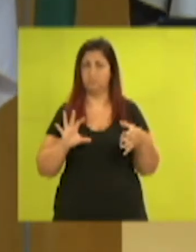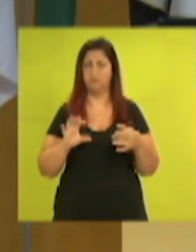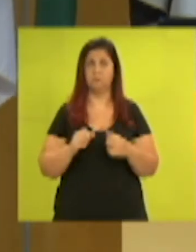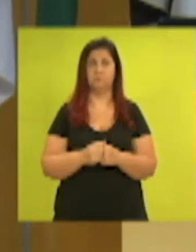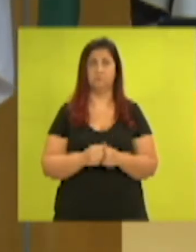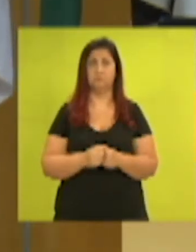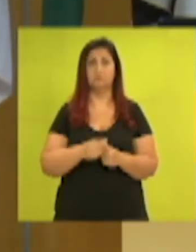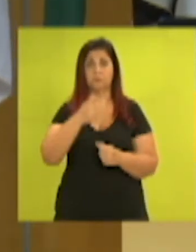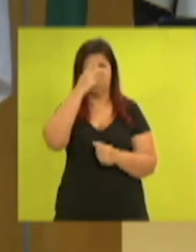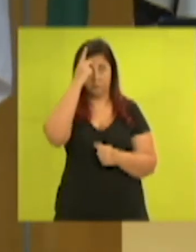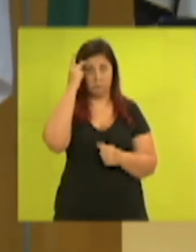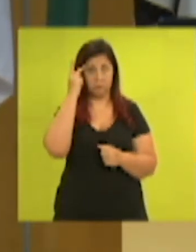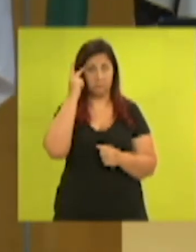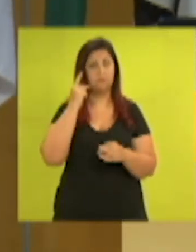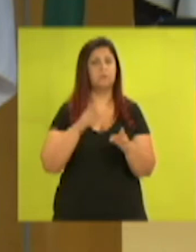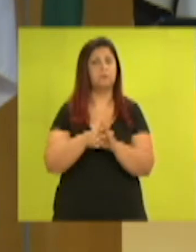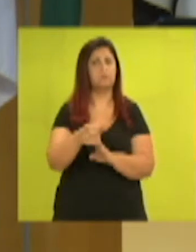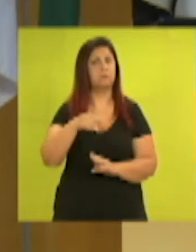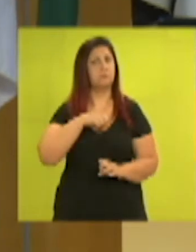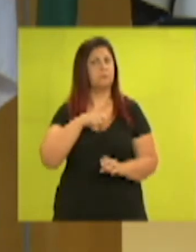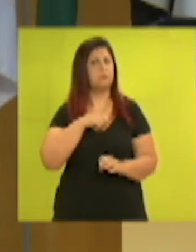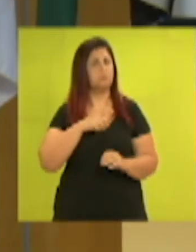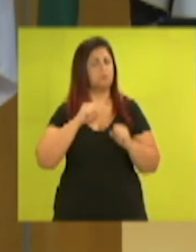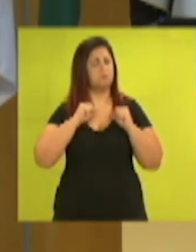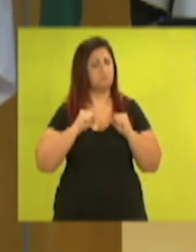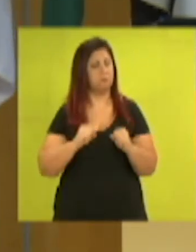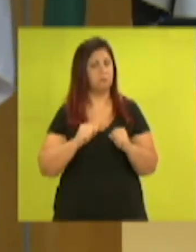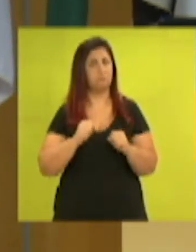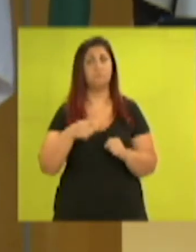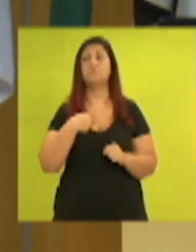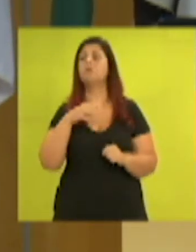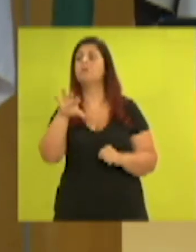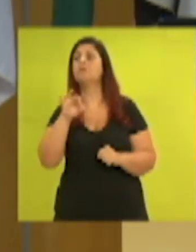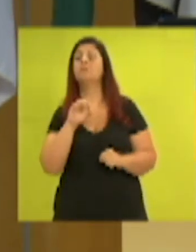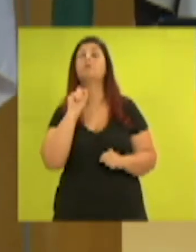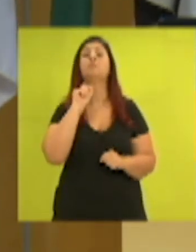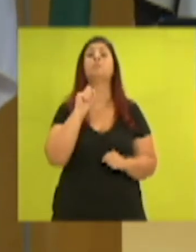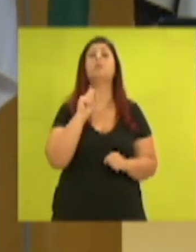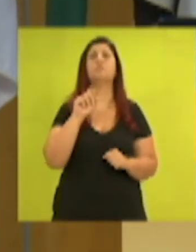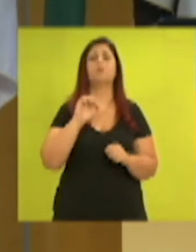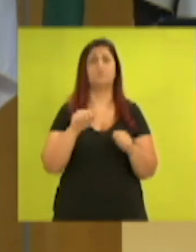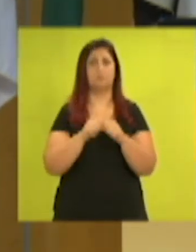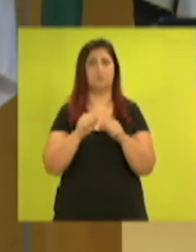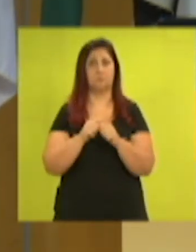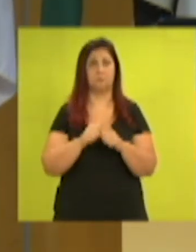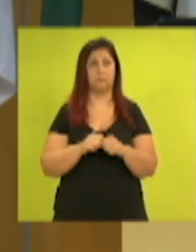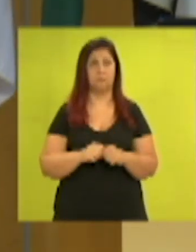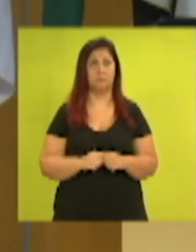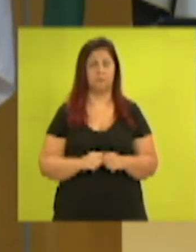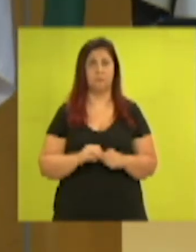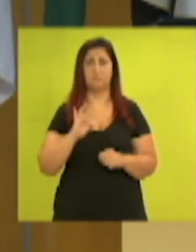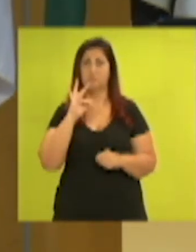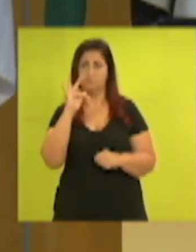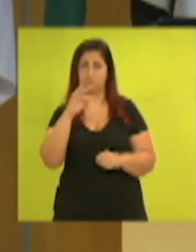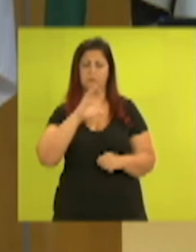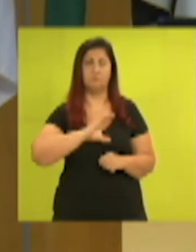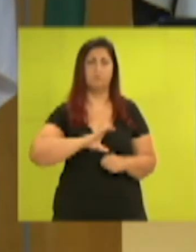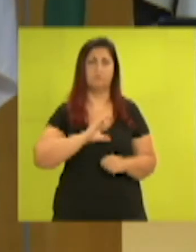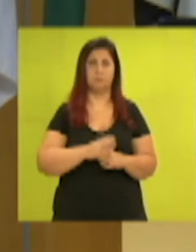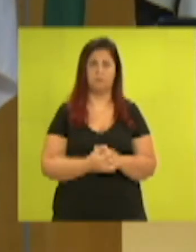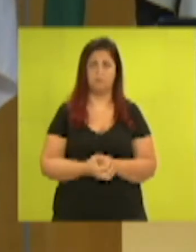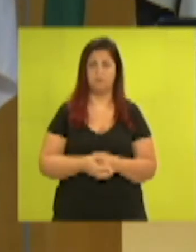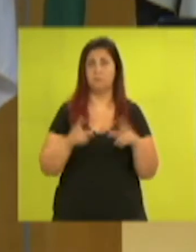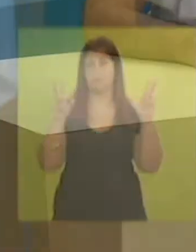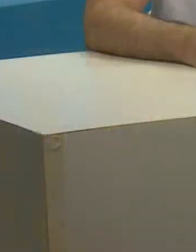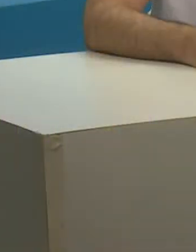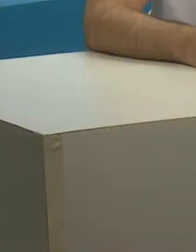os conselheiros têm o poder de decisão sobre o que vai ser feito na cidade, na questão